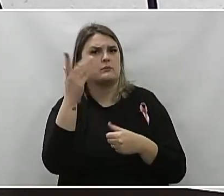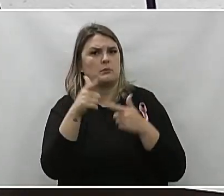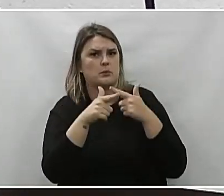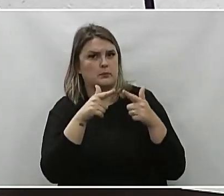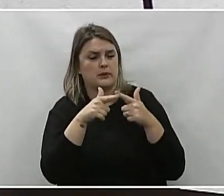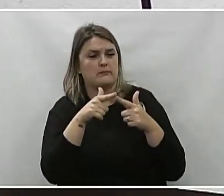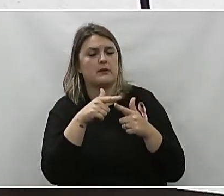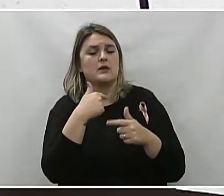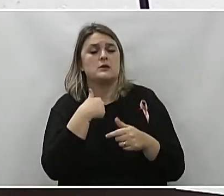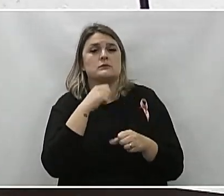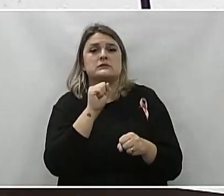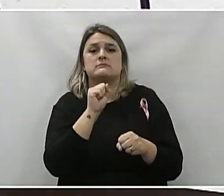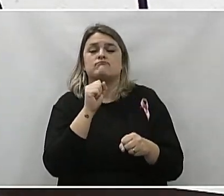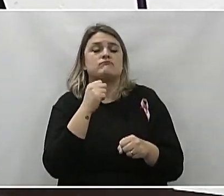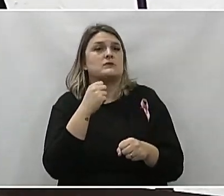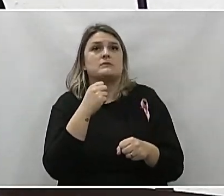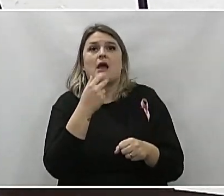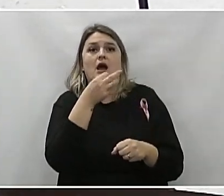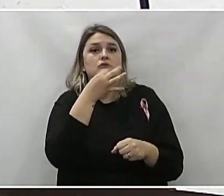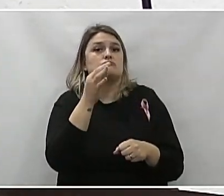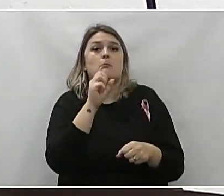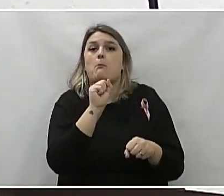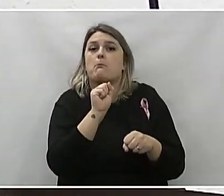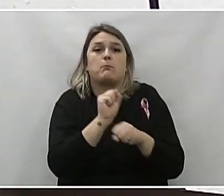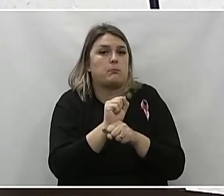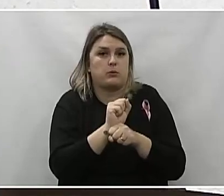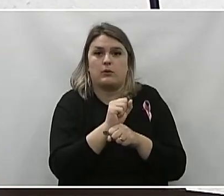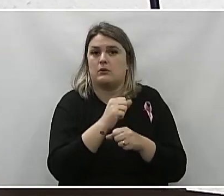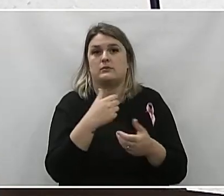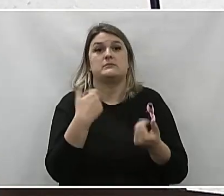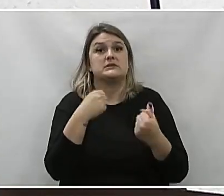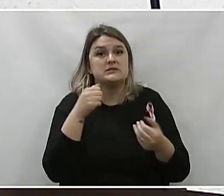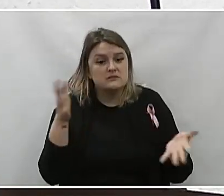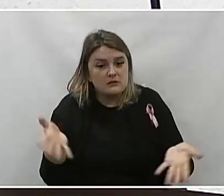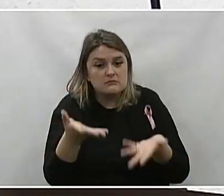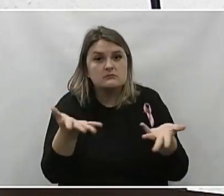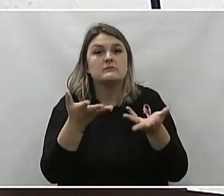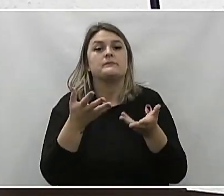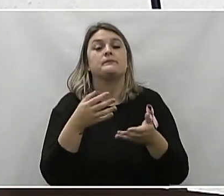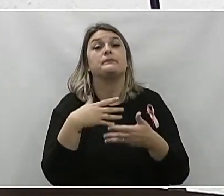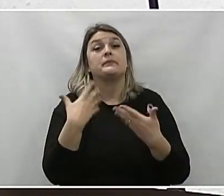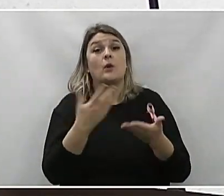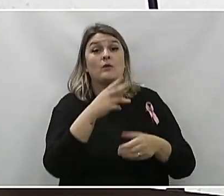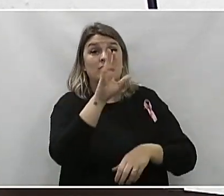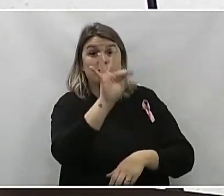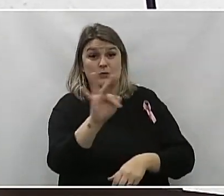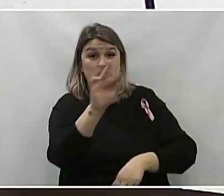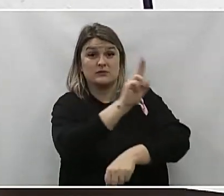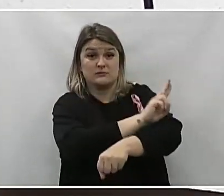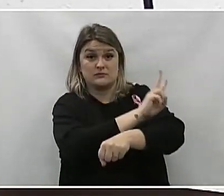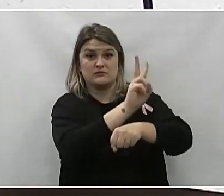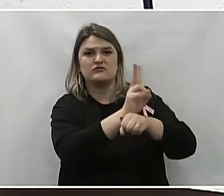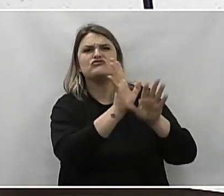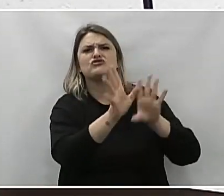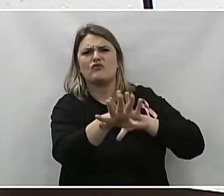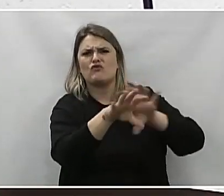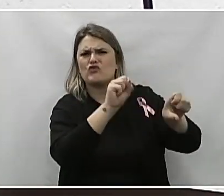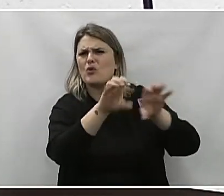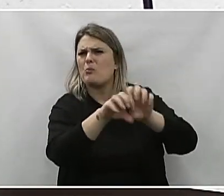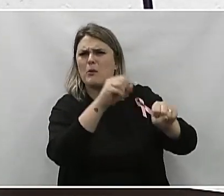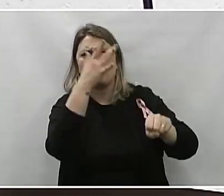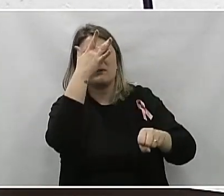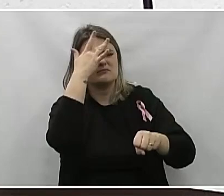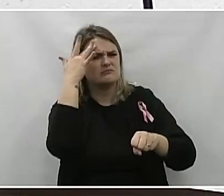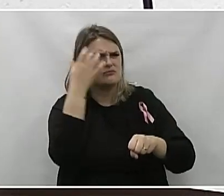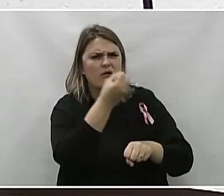e esperamos não podemos esperar o fim dela essa instituição já formou muitas pessoas